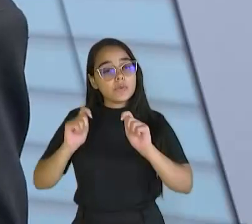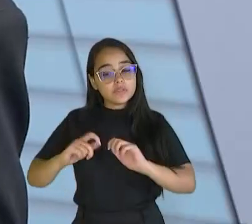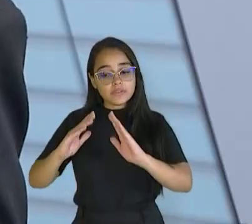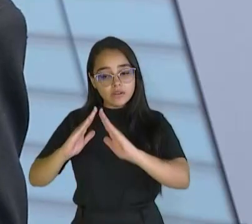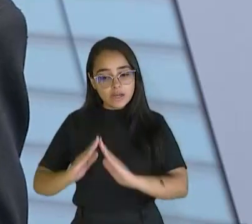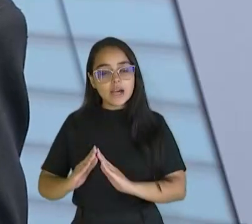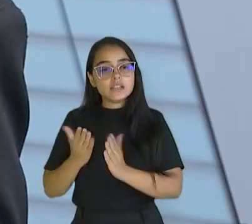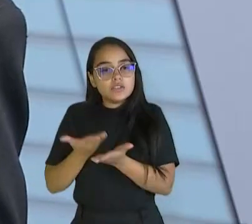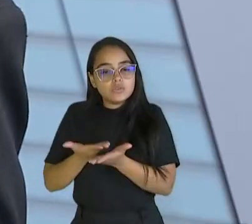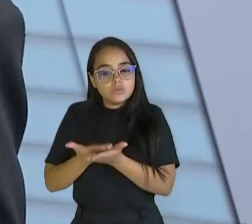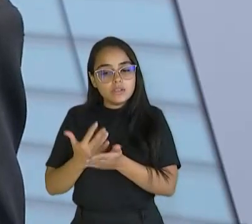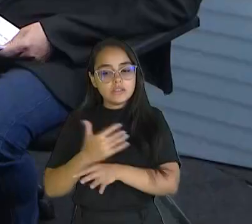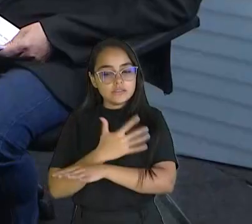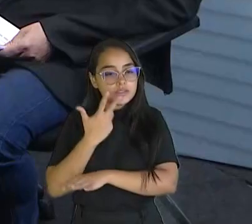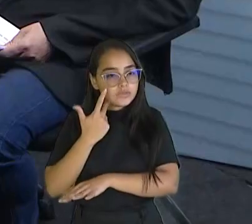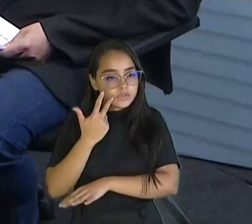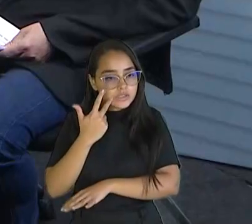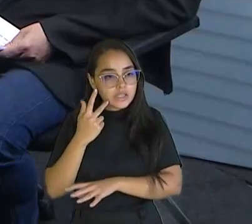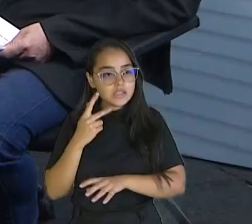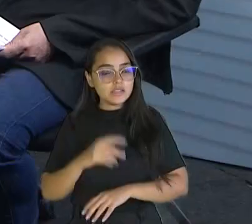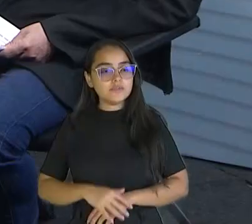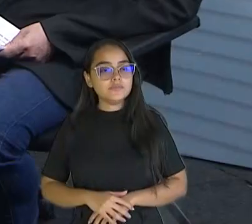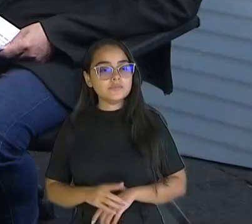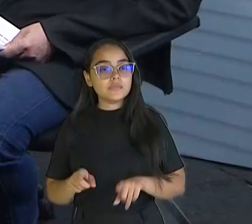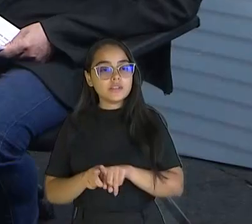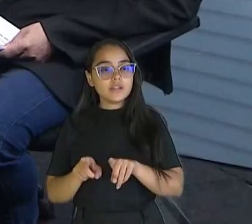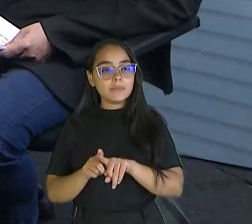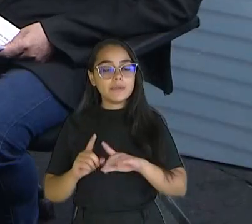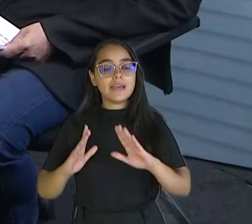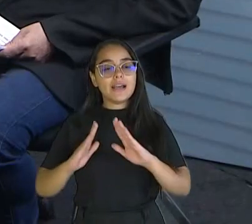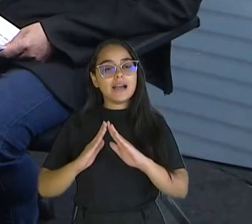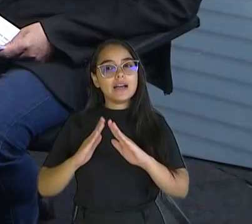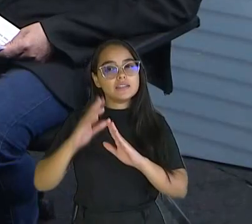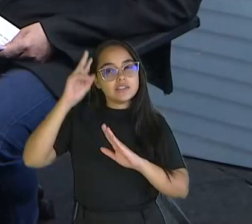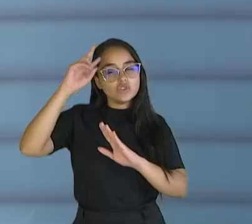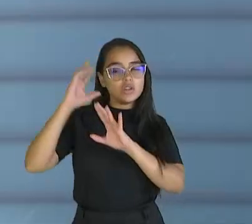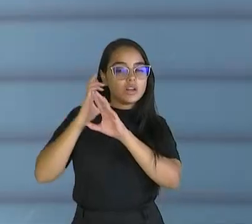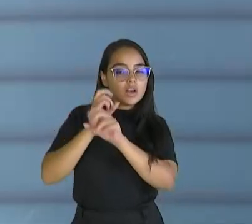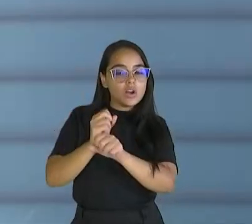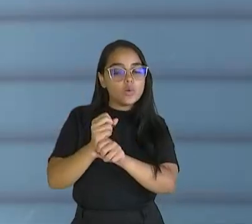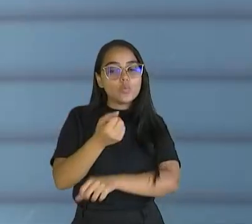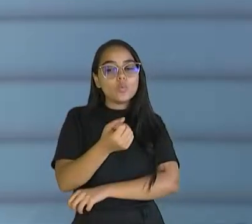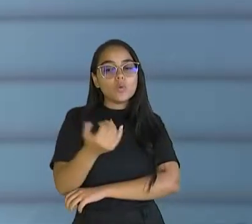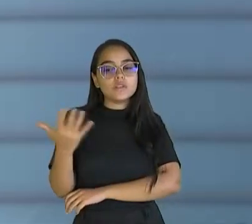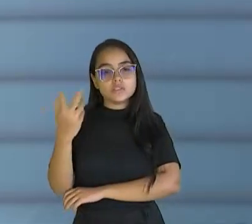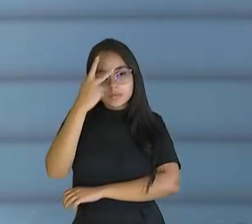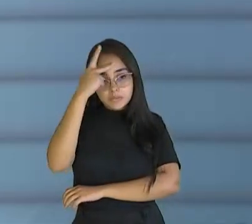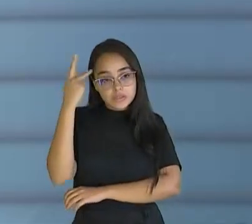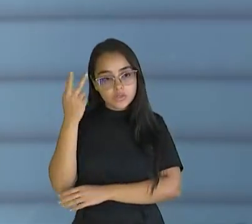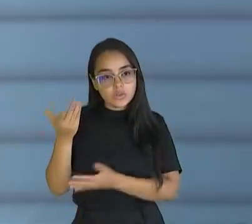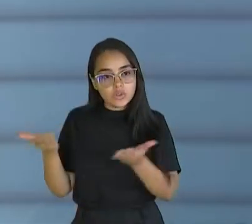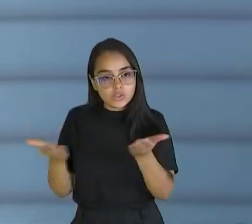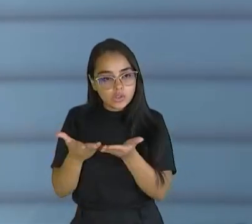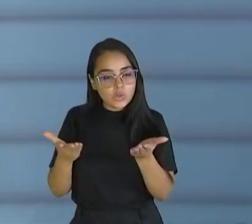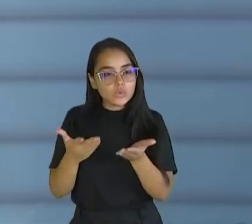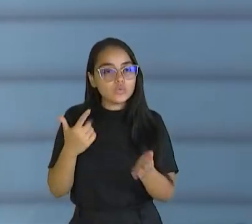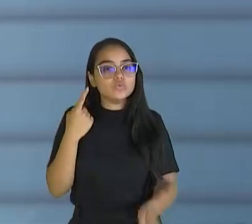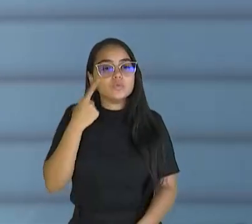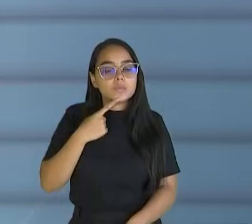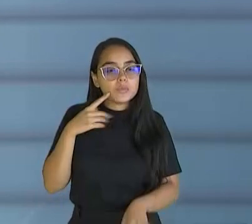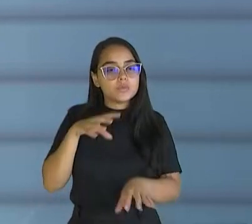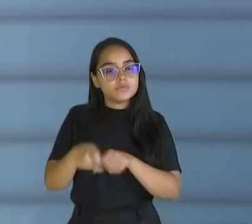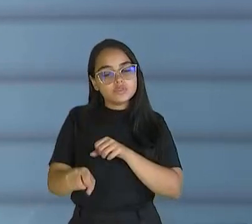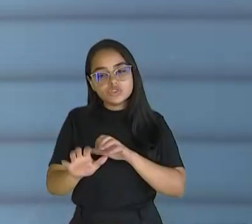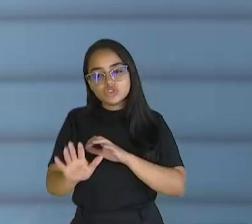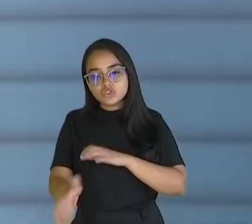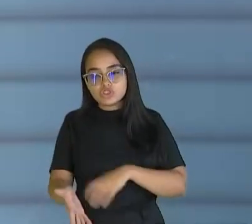Fortaleza. Pois é. E dá para a gente ver até pela história da casa, a quantidade... de pessoas que hoje são deputados, são